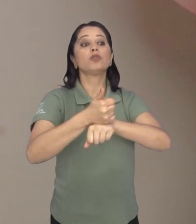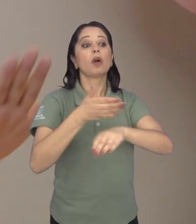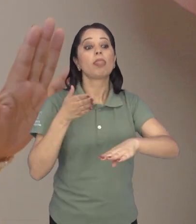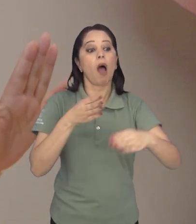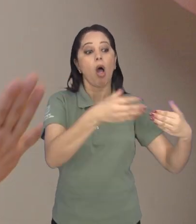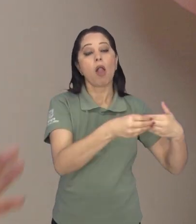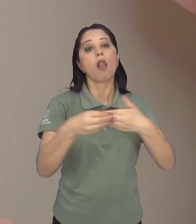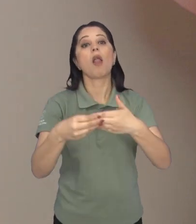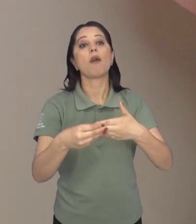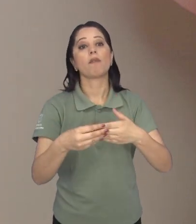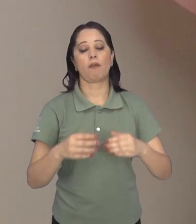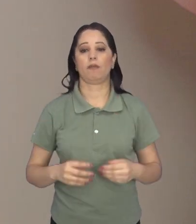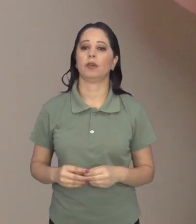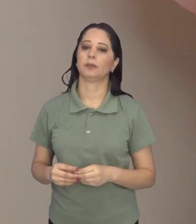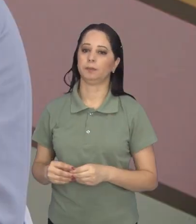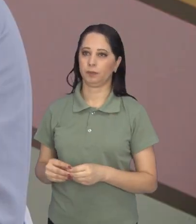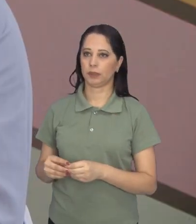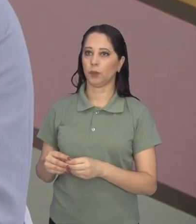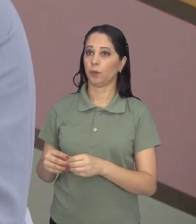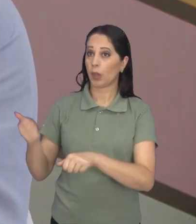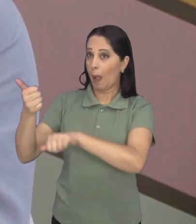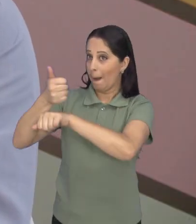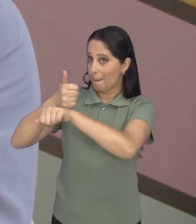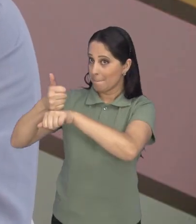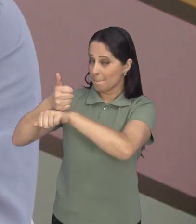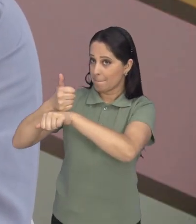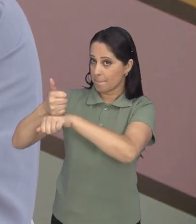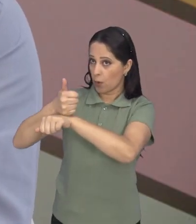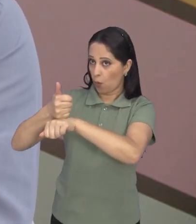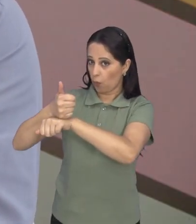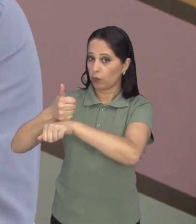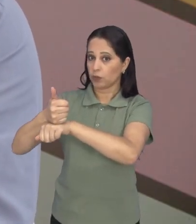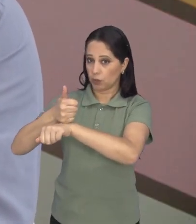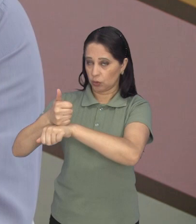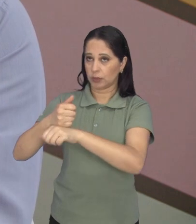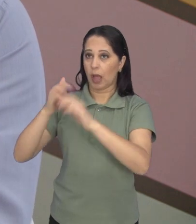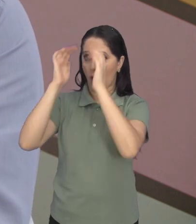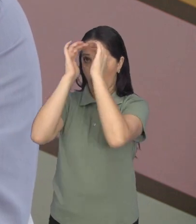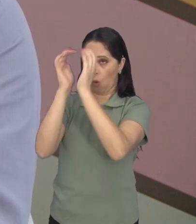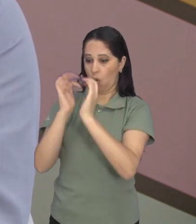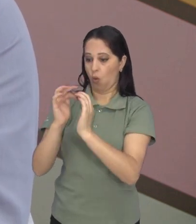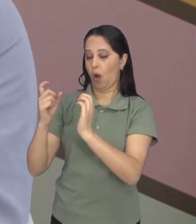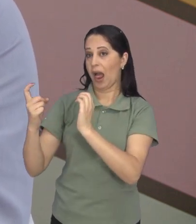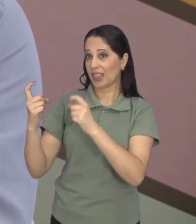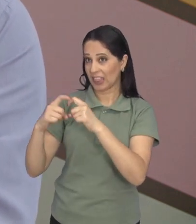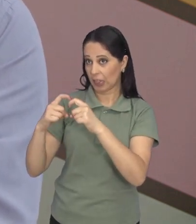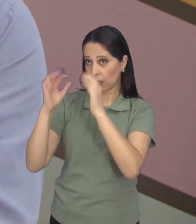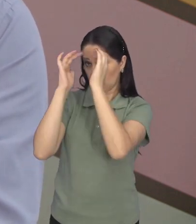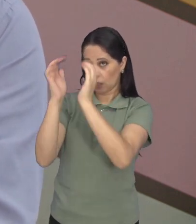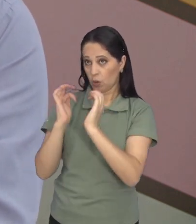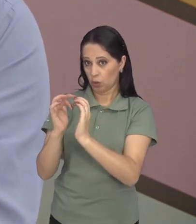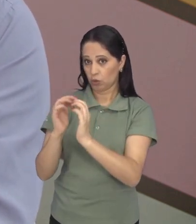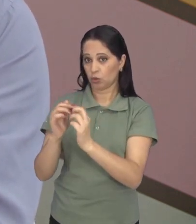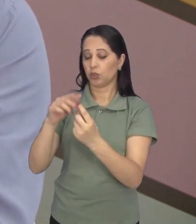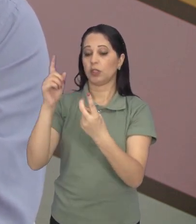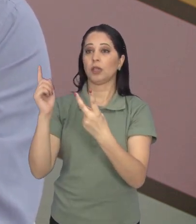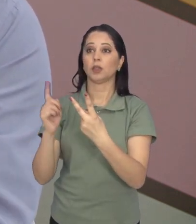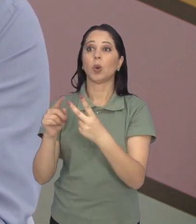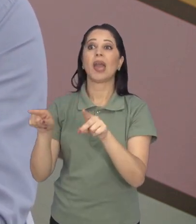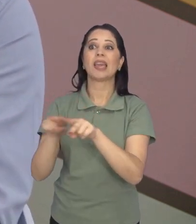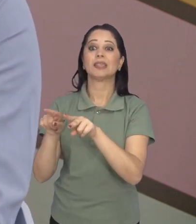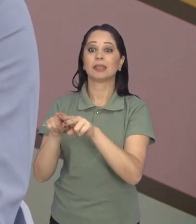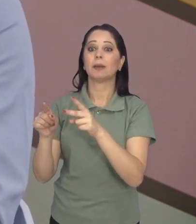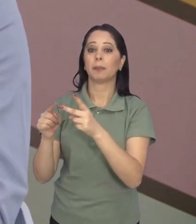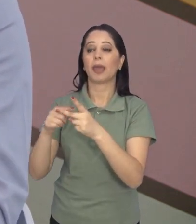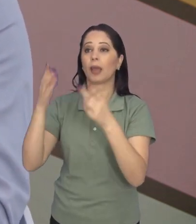eu devo procurar primeiro? Muito bem. Os especialistas que lidam com movimento são o neurologista e